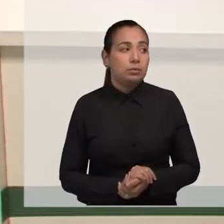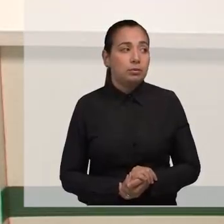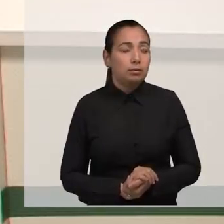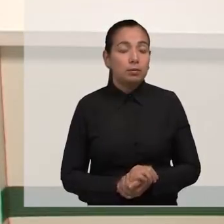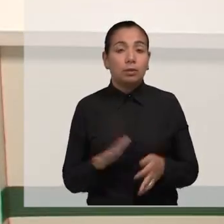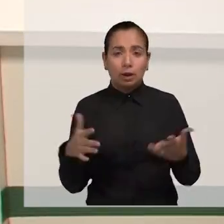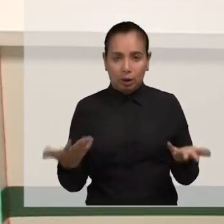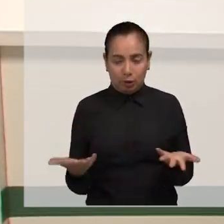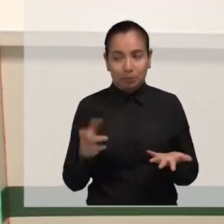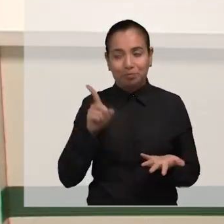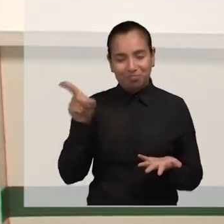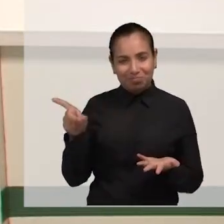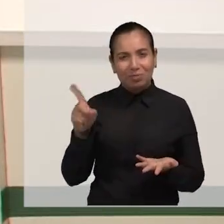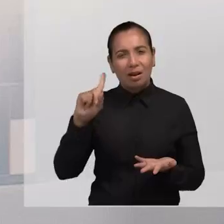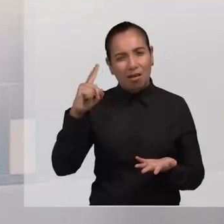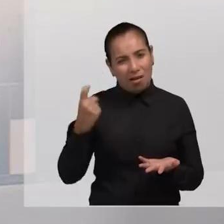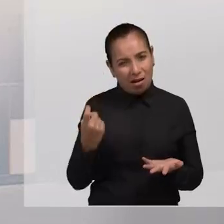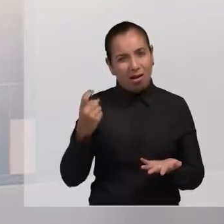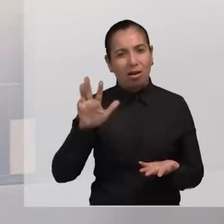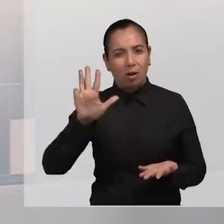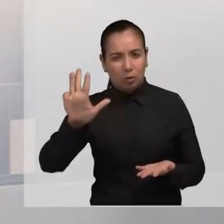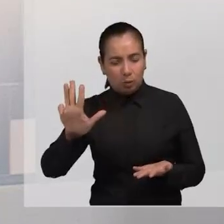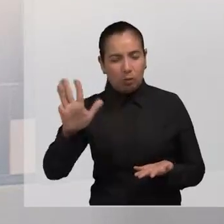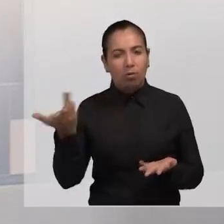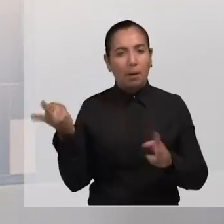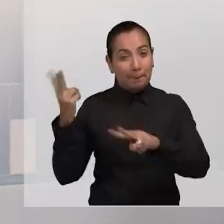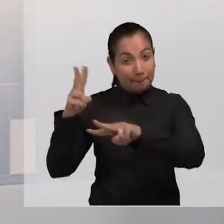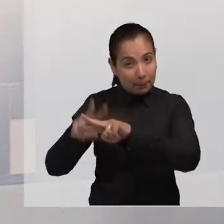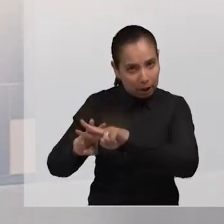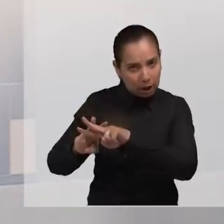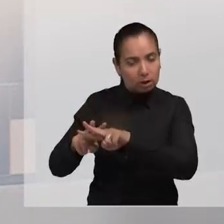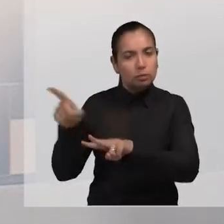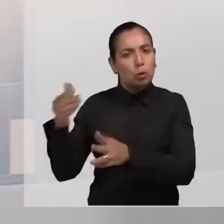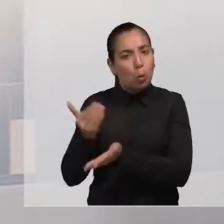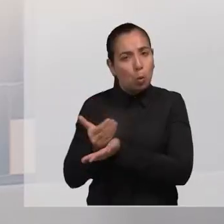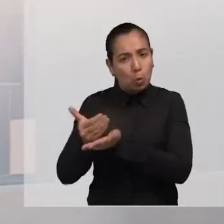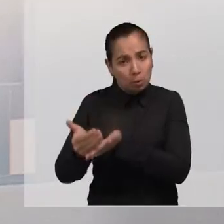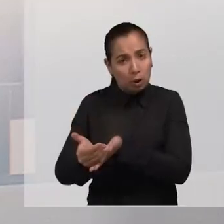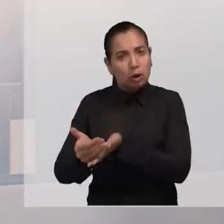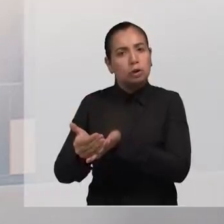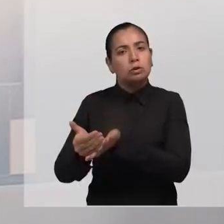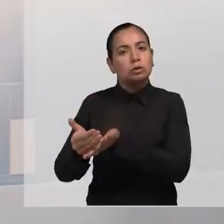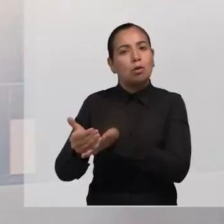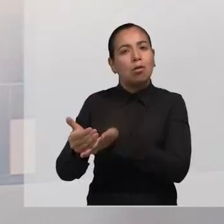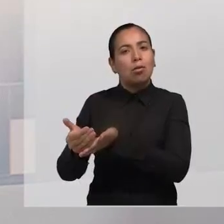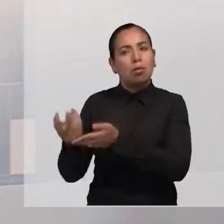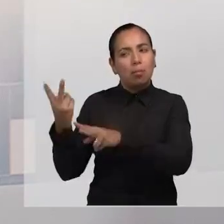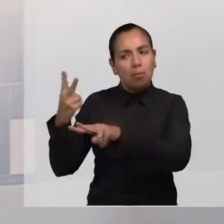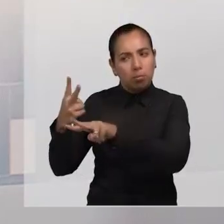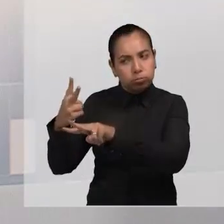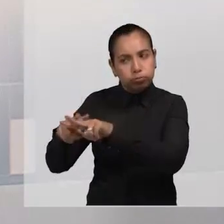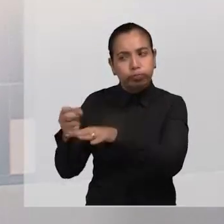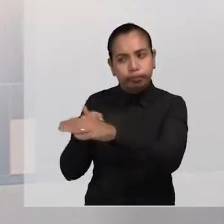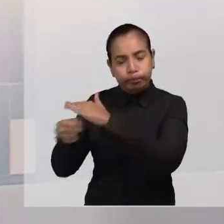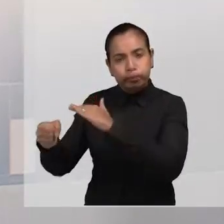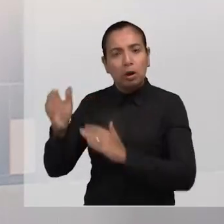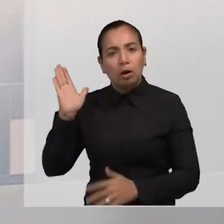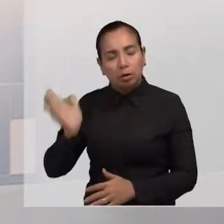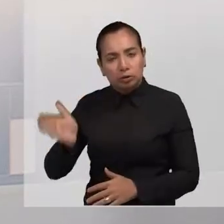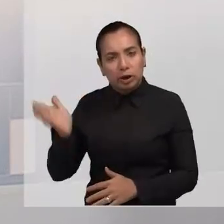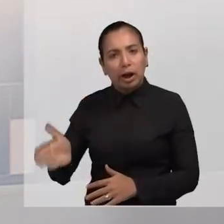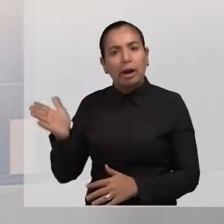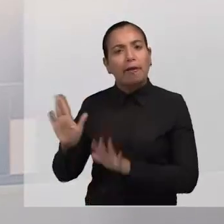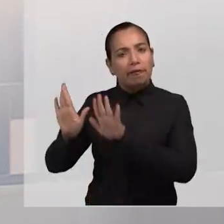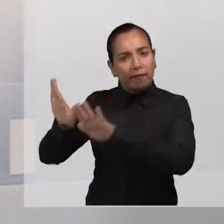ex-presidente Luiz Inácio Lula da Silva foi preso e começou a cumprir a prisão dele no dia 7 de abril,